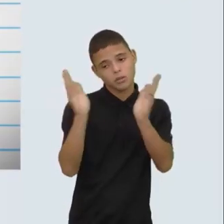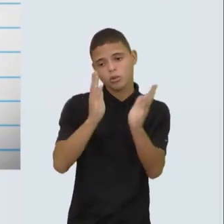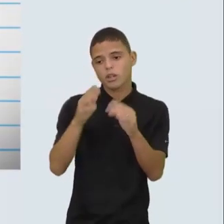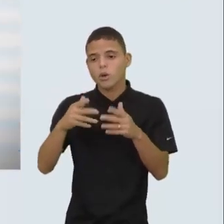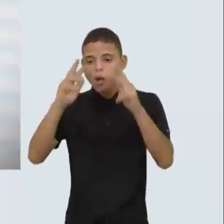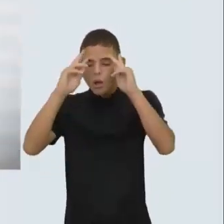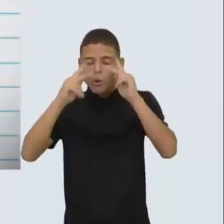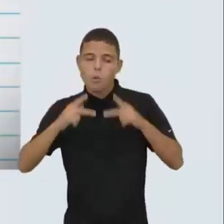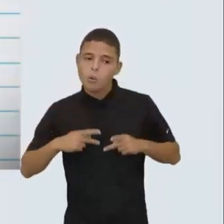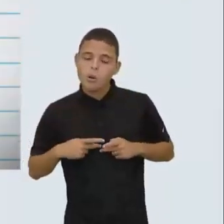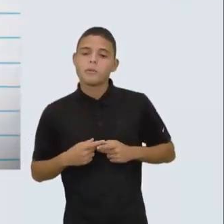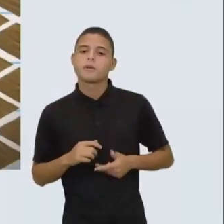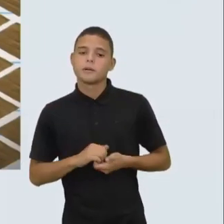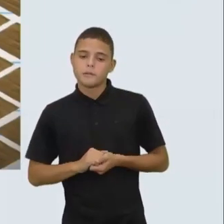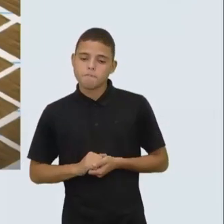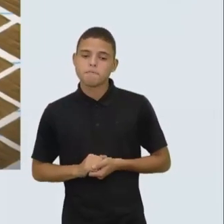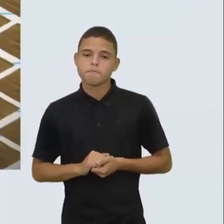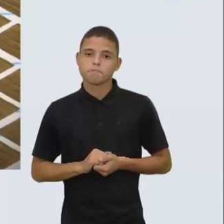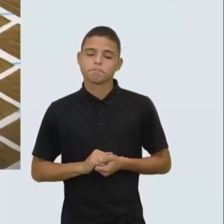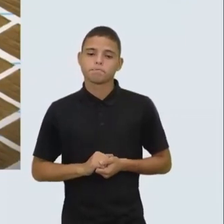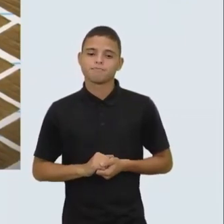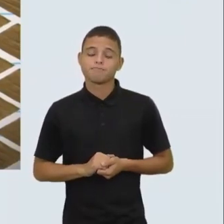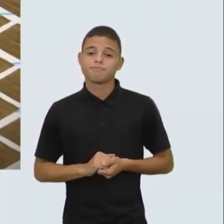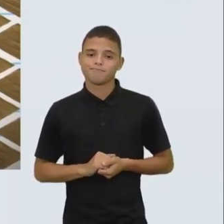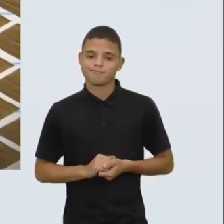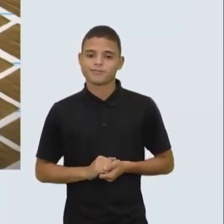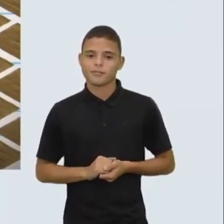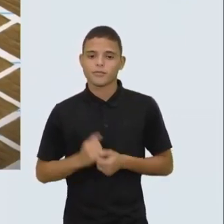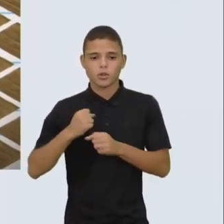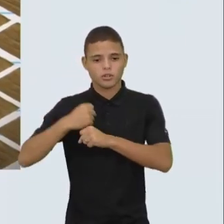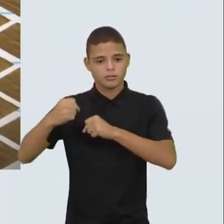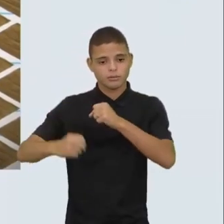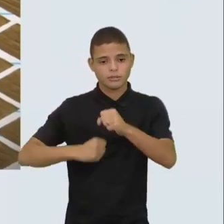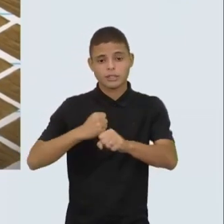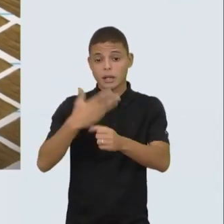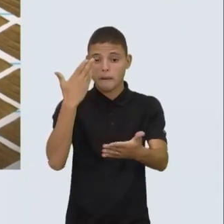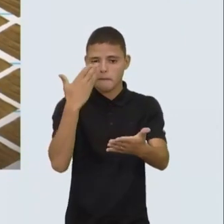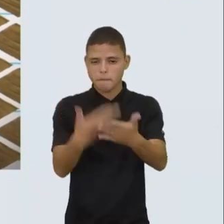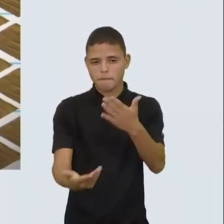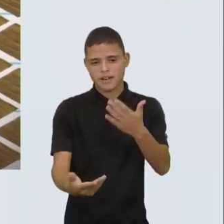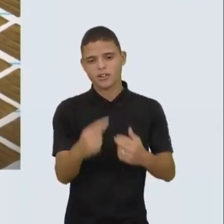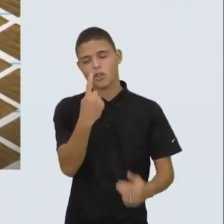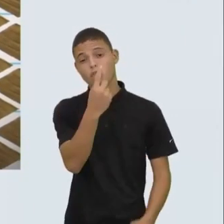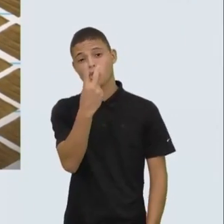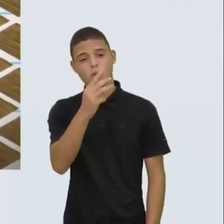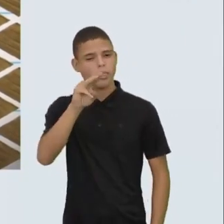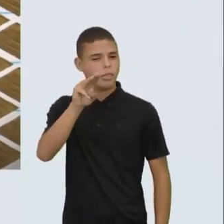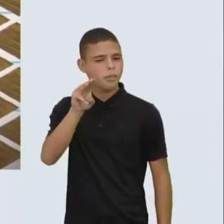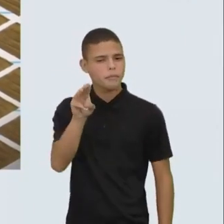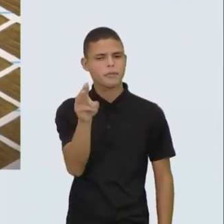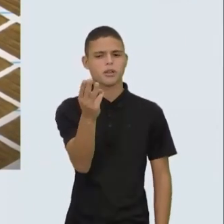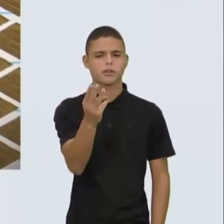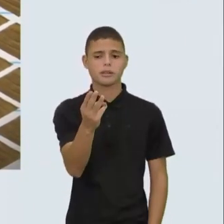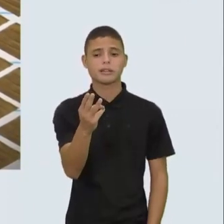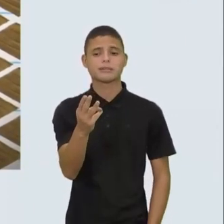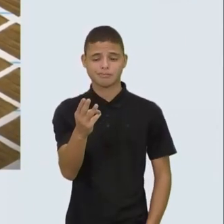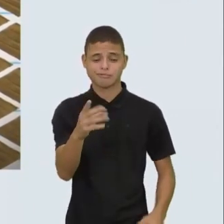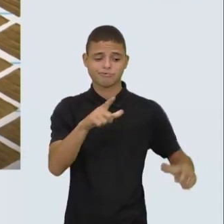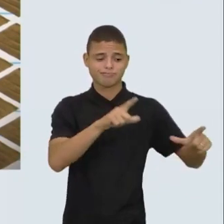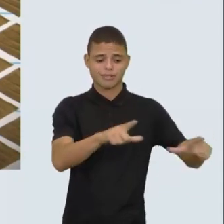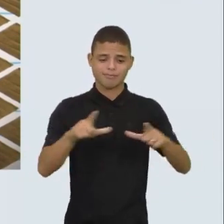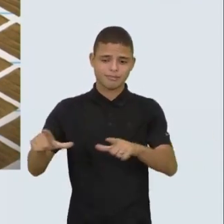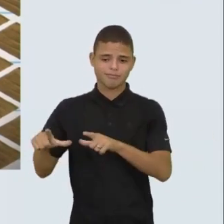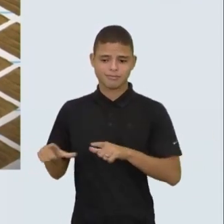natureza. Devido à seca e à desertificação, a cada ano são perdidos 12 milhões de hectares, ou 23 hectares